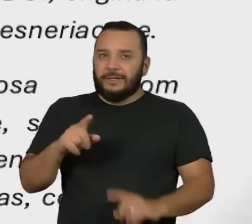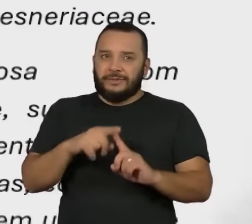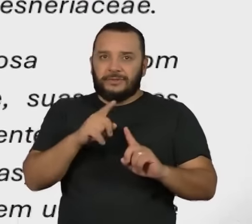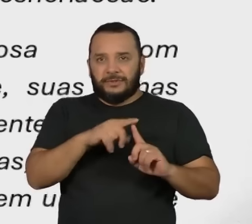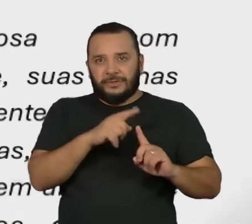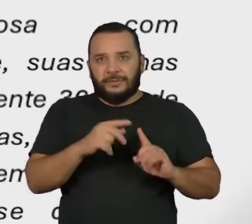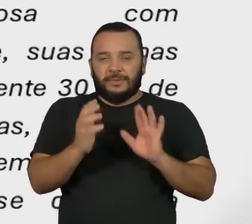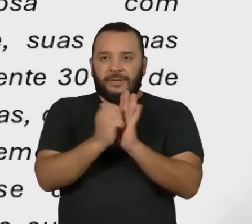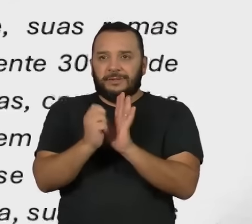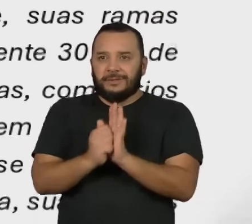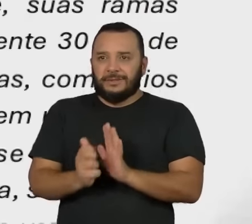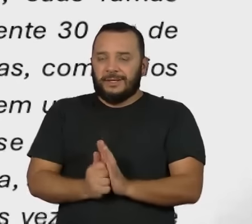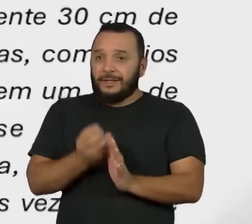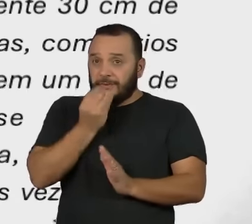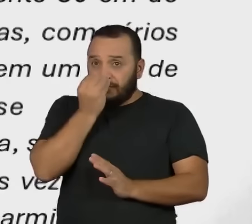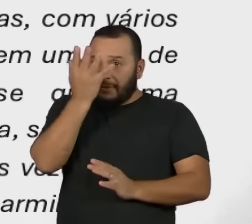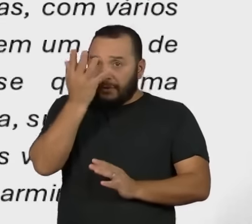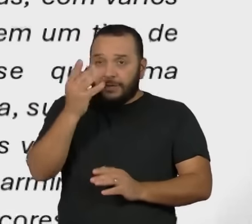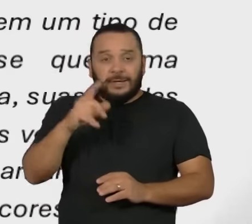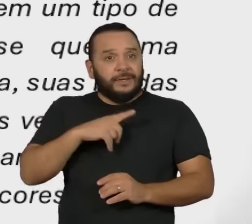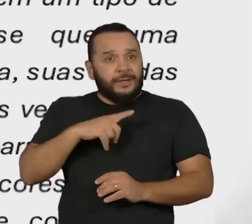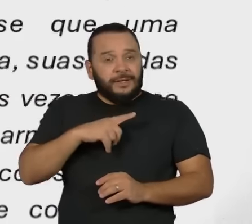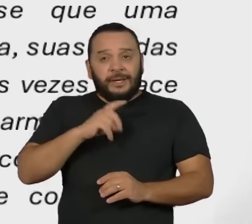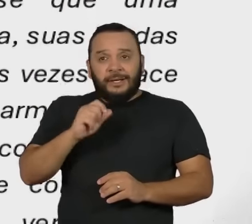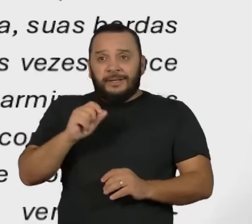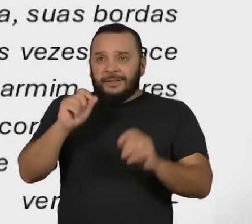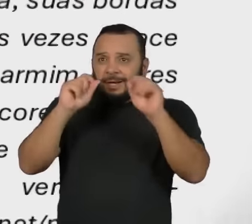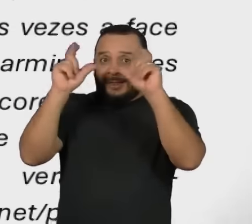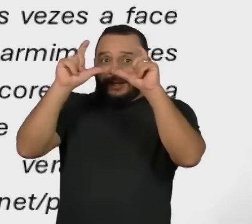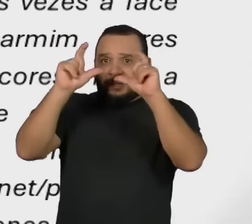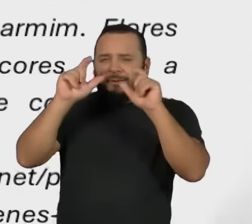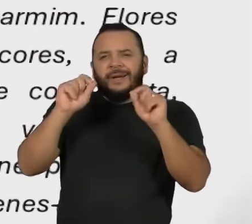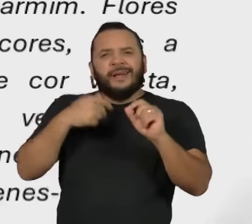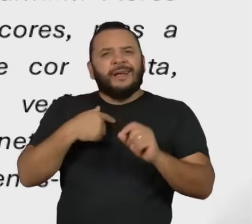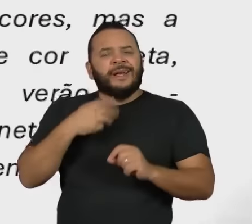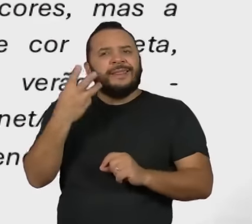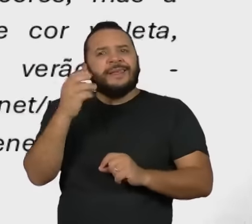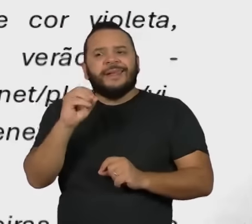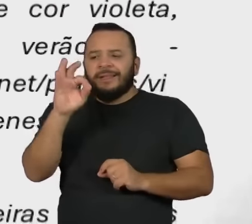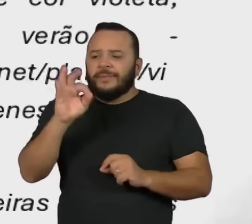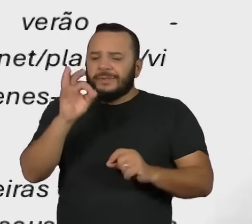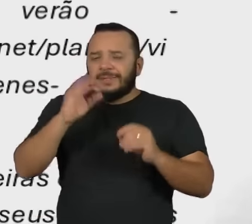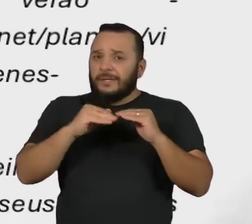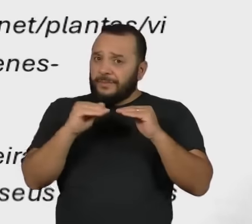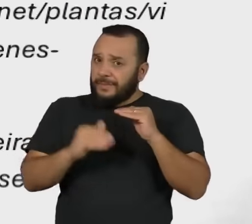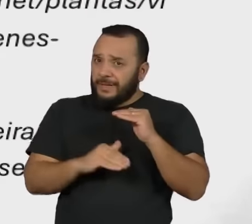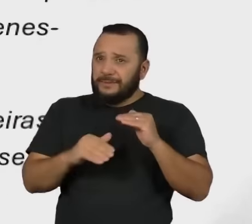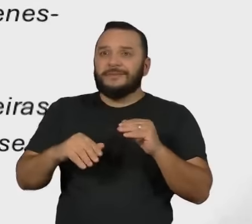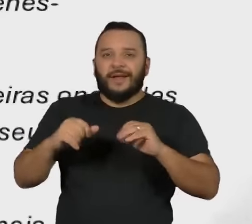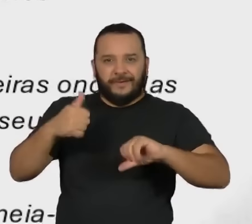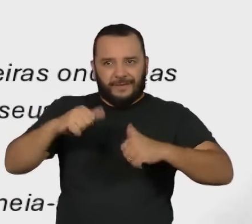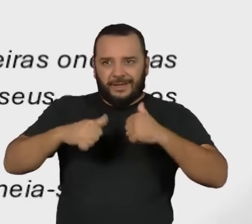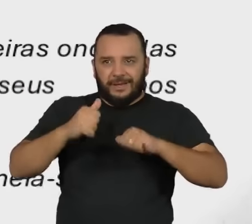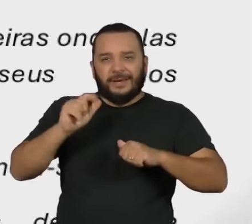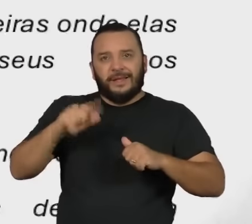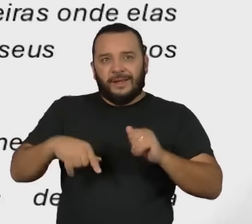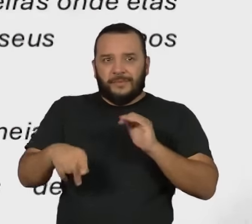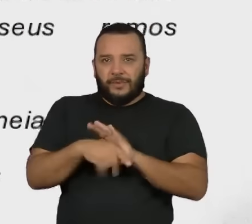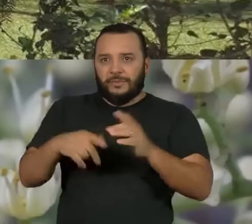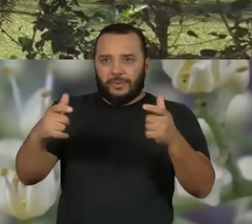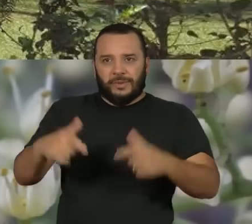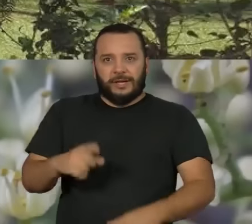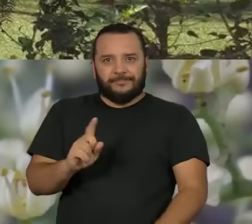catalogadas. Um dado que chamou a atenção foi que menos de 30% das flores avaliadas são nativas.